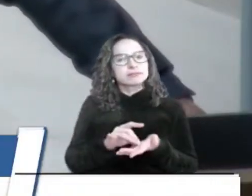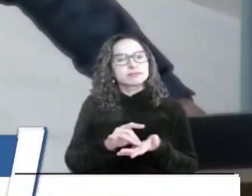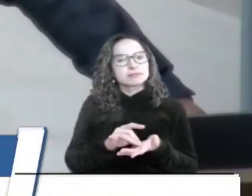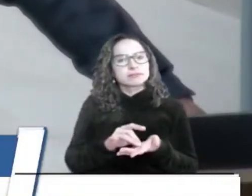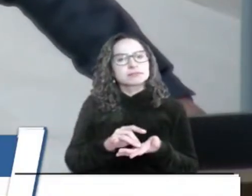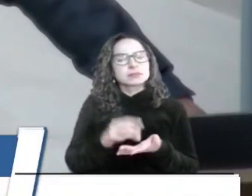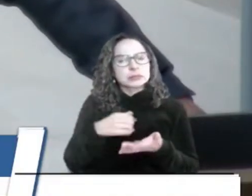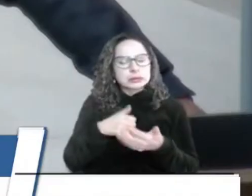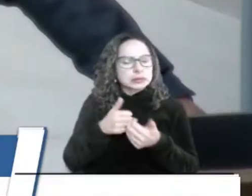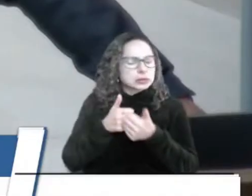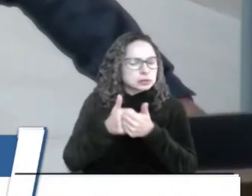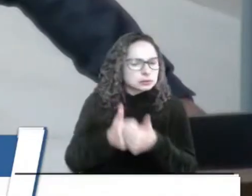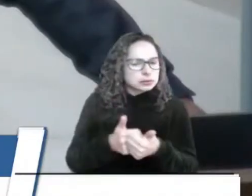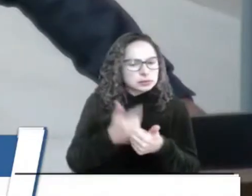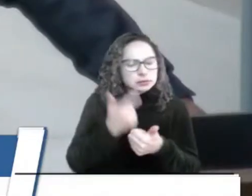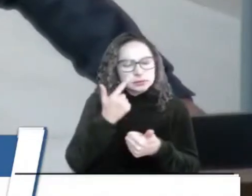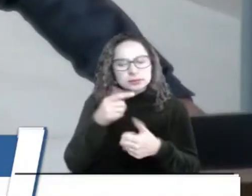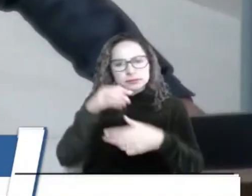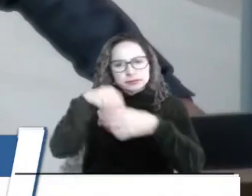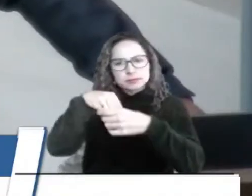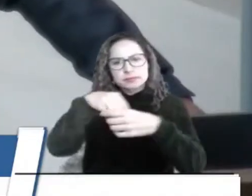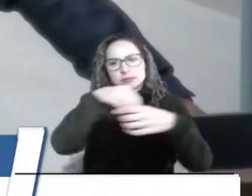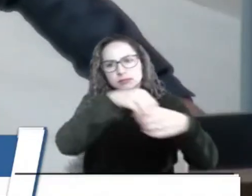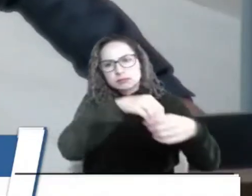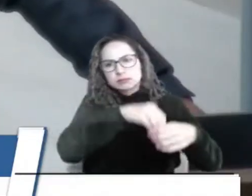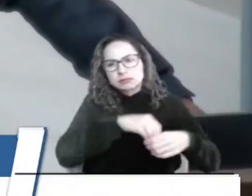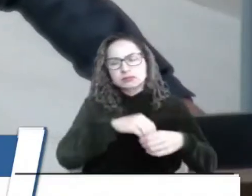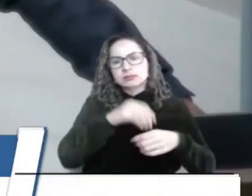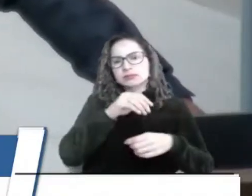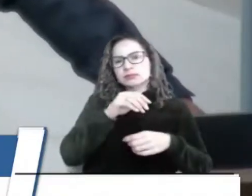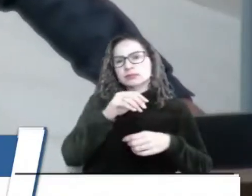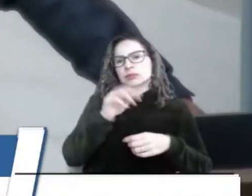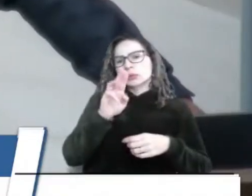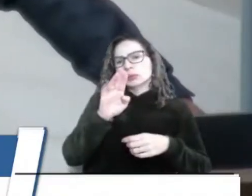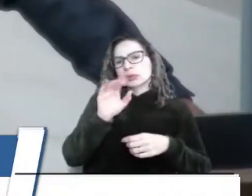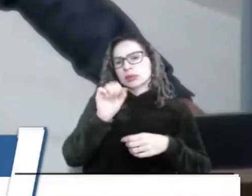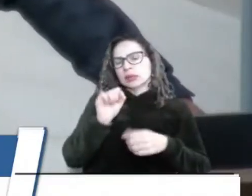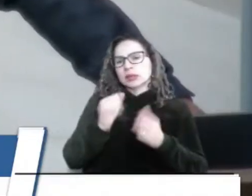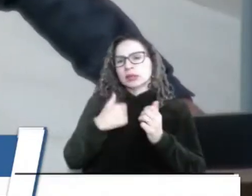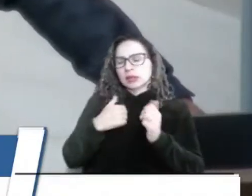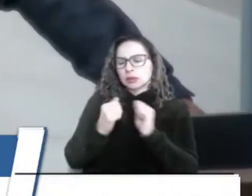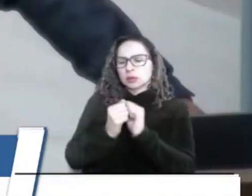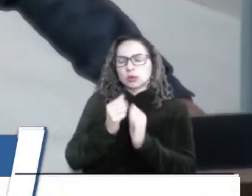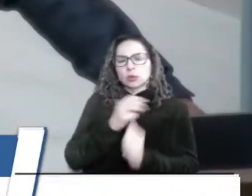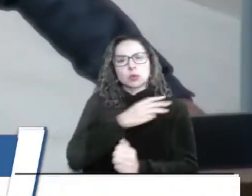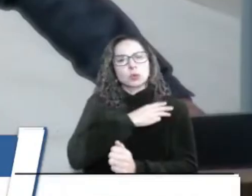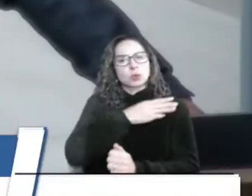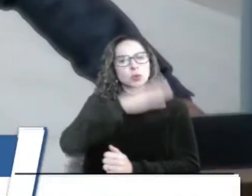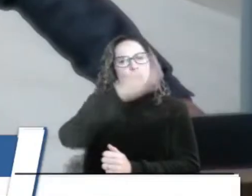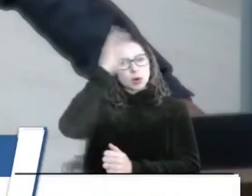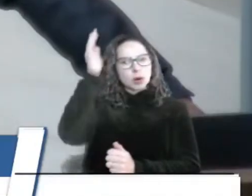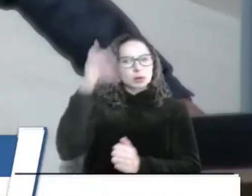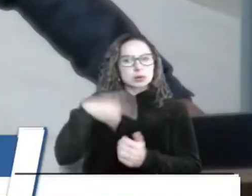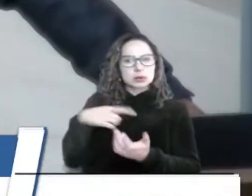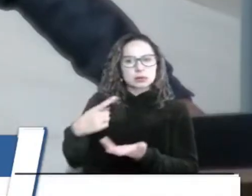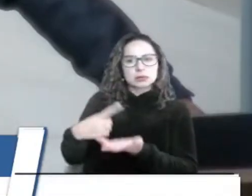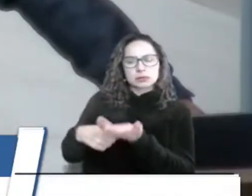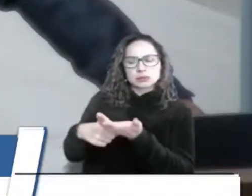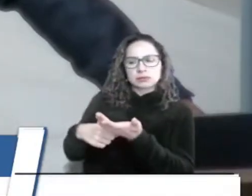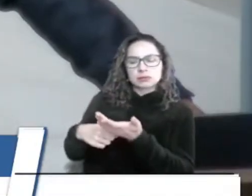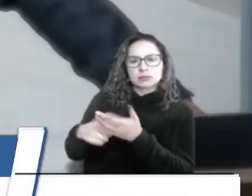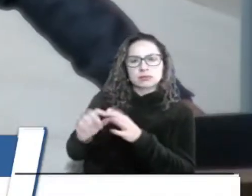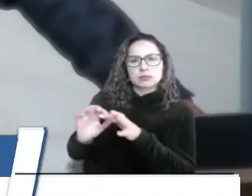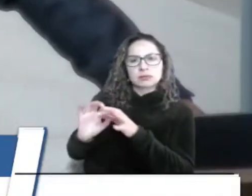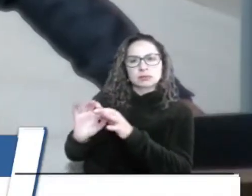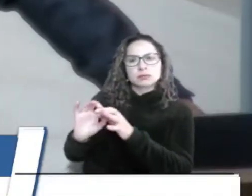acompanhando essa situação nas unidades. A gente tem, eu e o Walker, a gente tem um acordo com o prefeito em relação